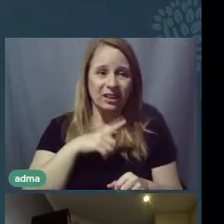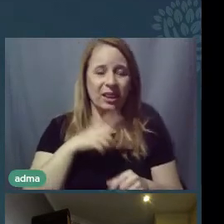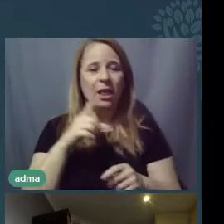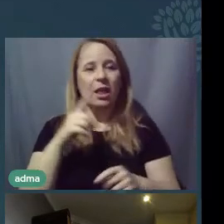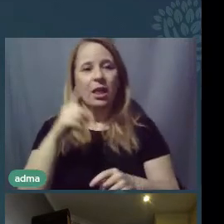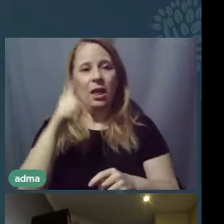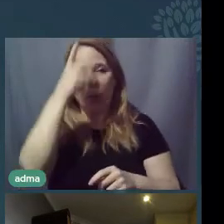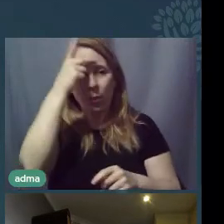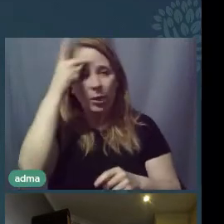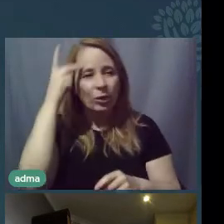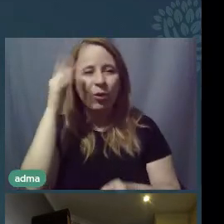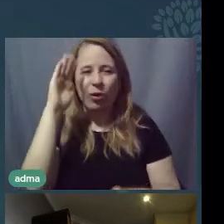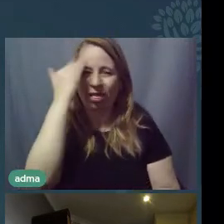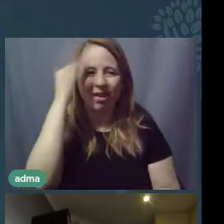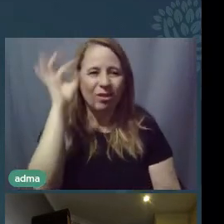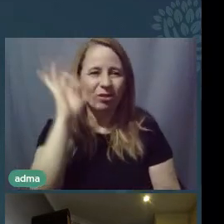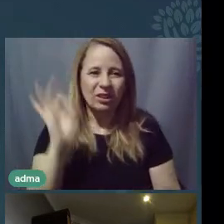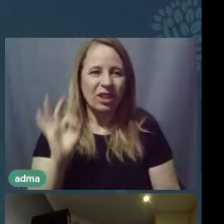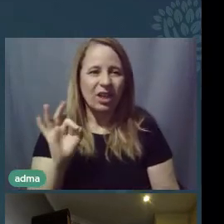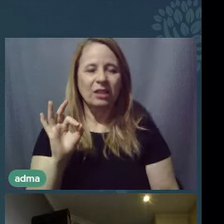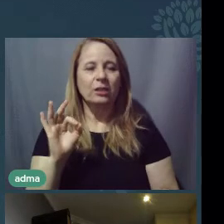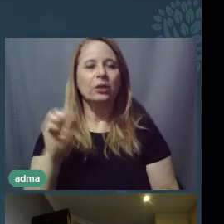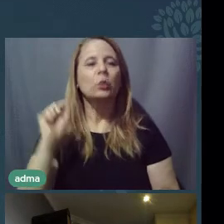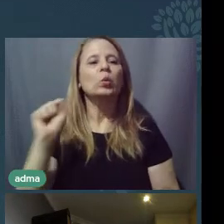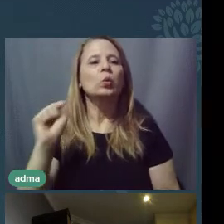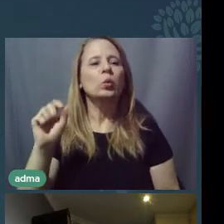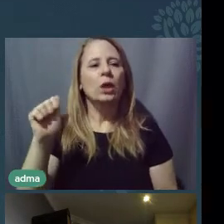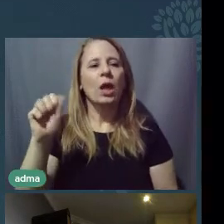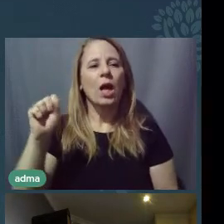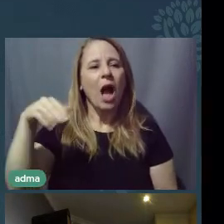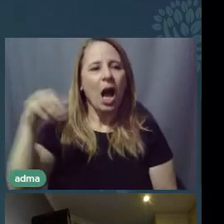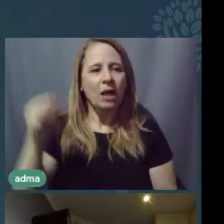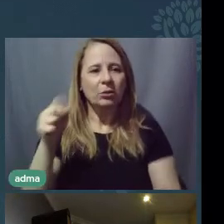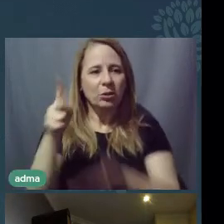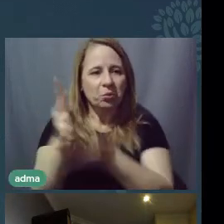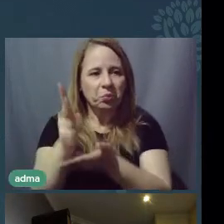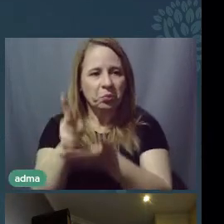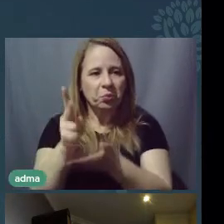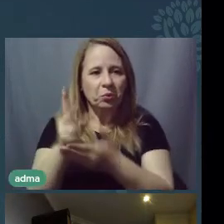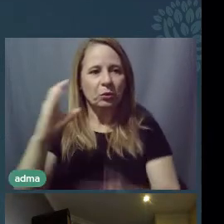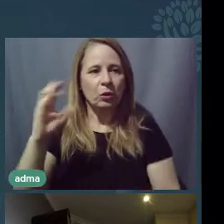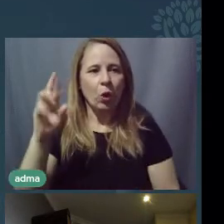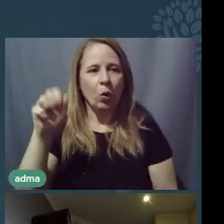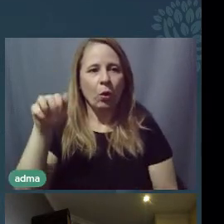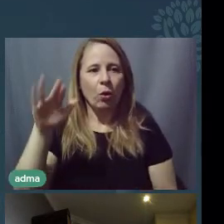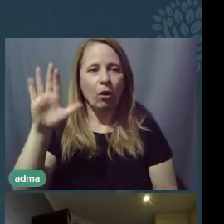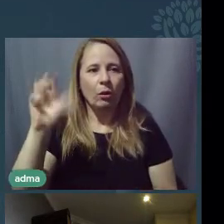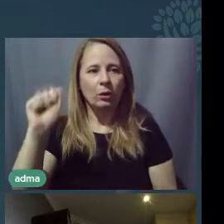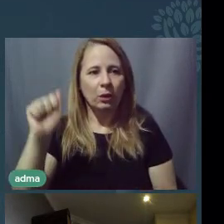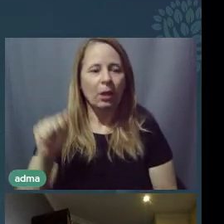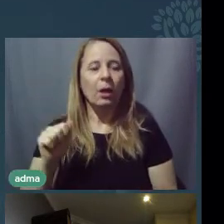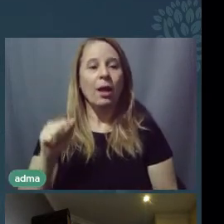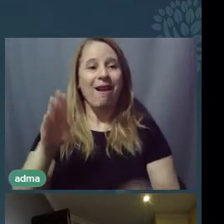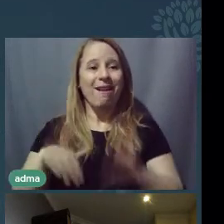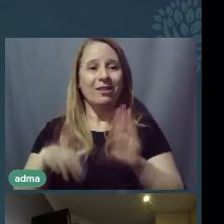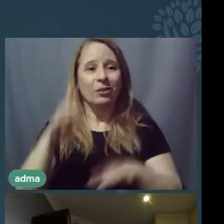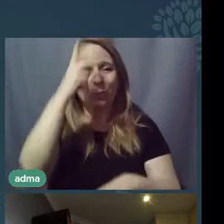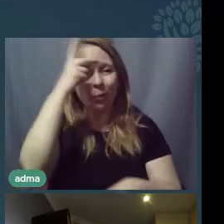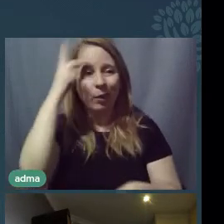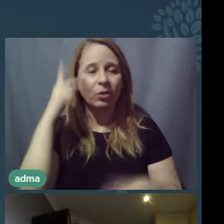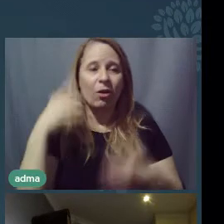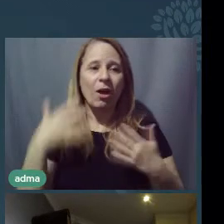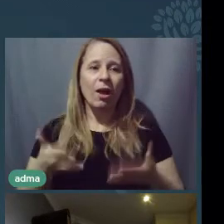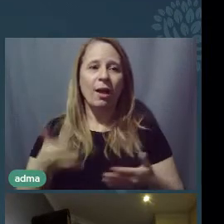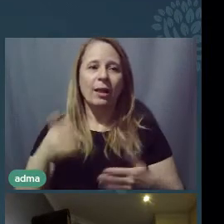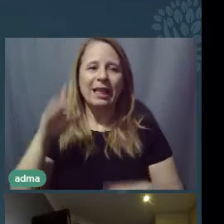pessoas que não entendem esse caráter crônico da doença, principalmente os pacientes de asma